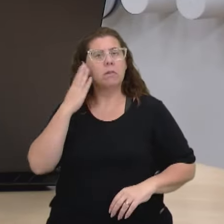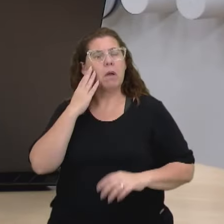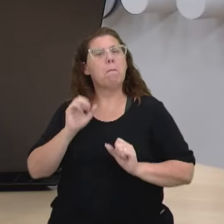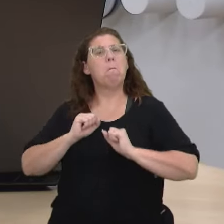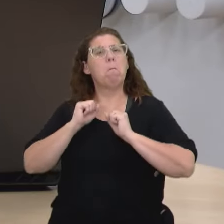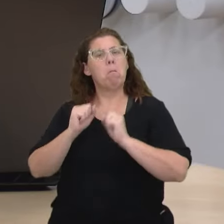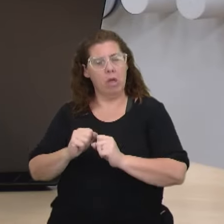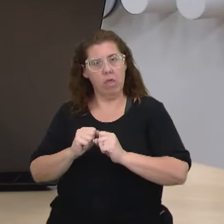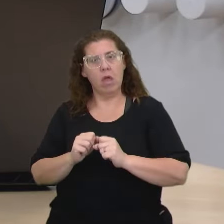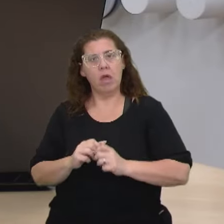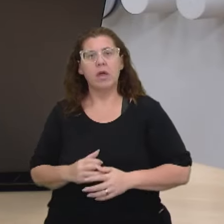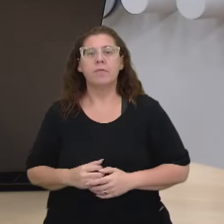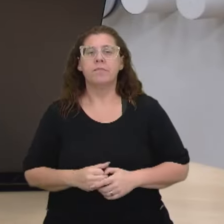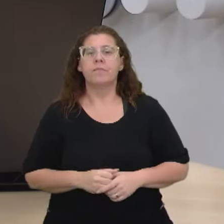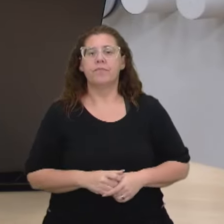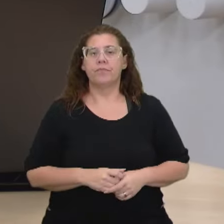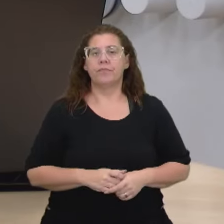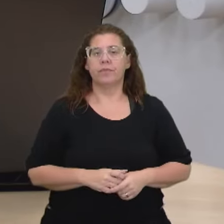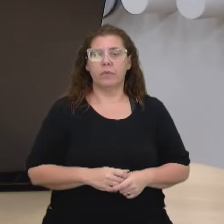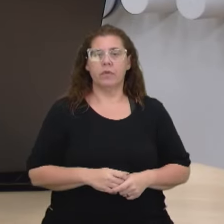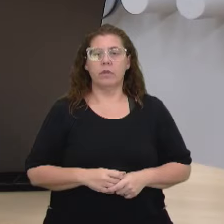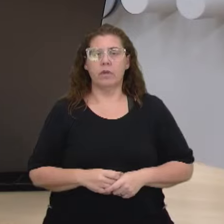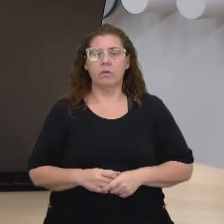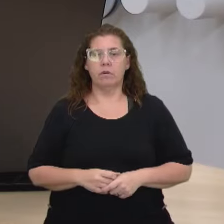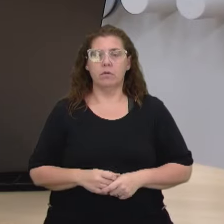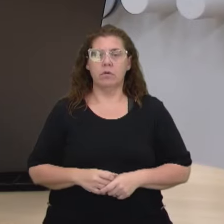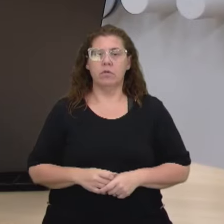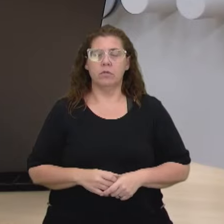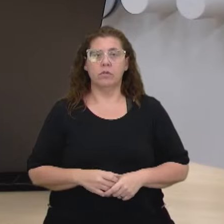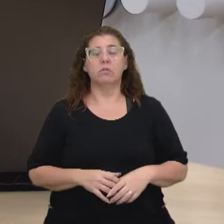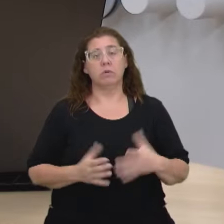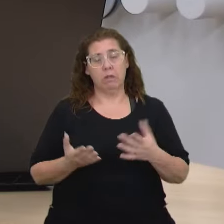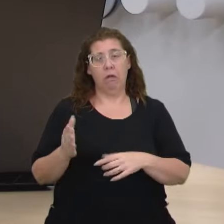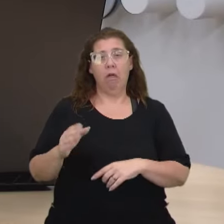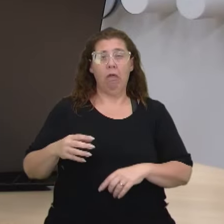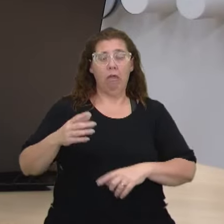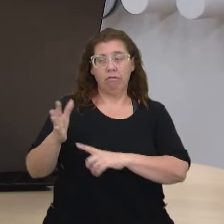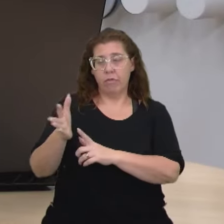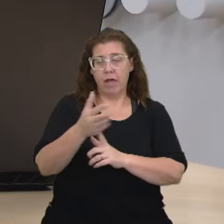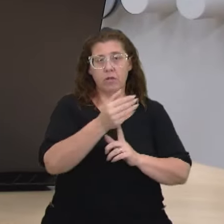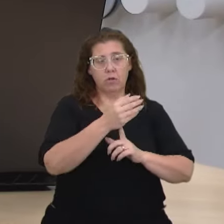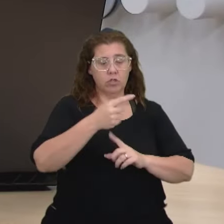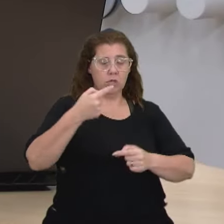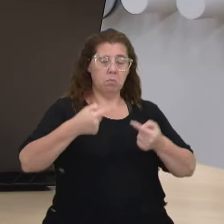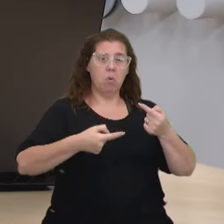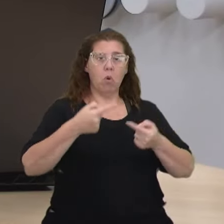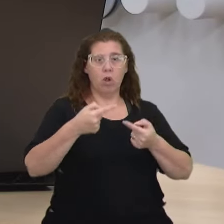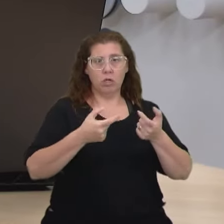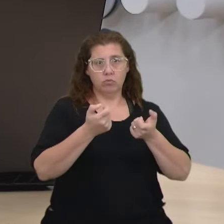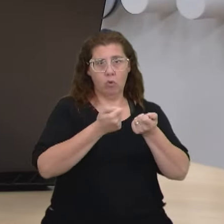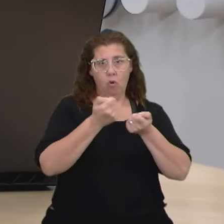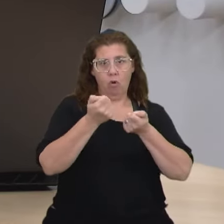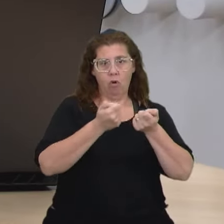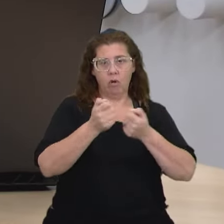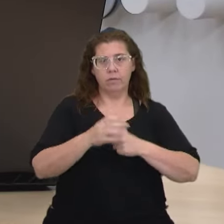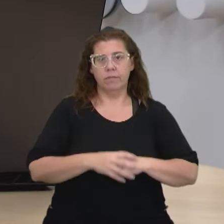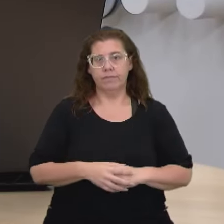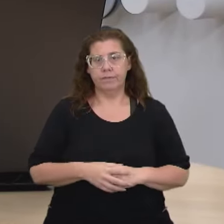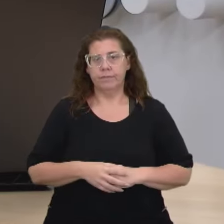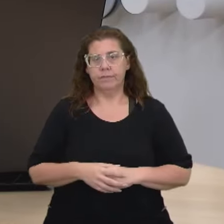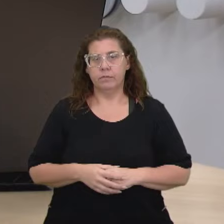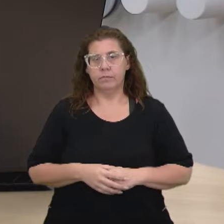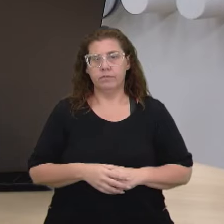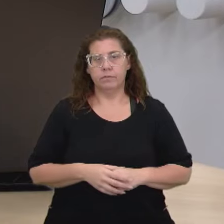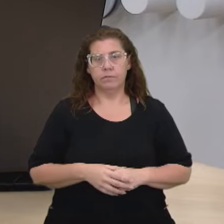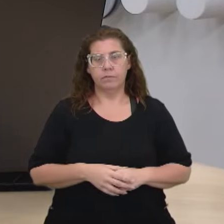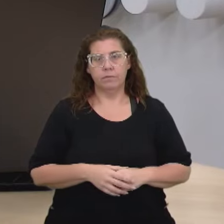que o Foucault poderia designar por uso de tecnologias políticas de controle, tá certo? Quando a gente está falando